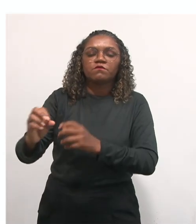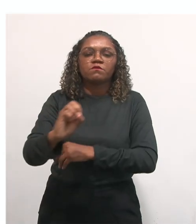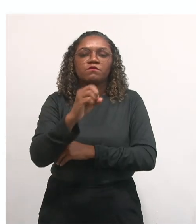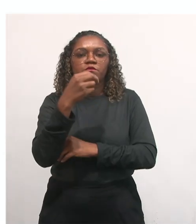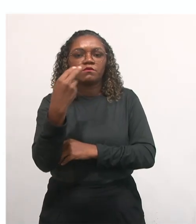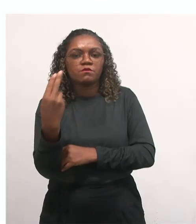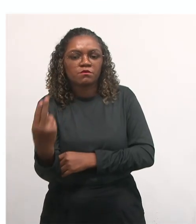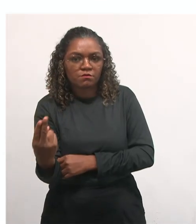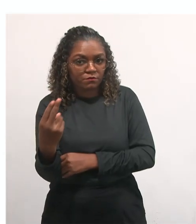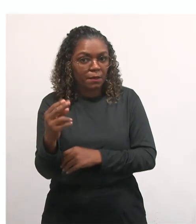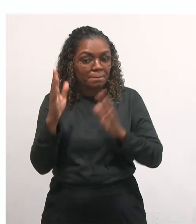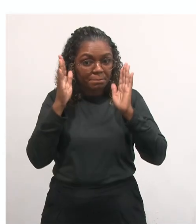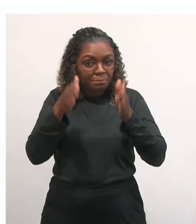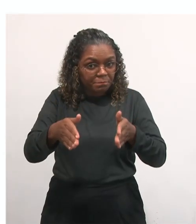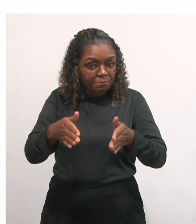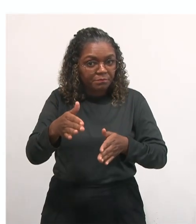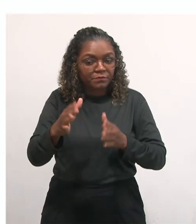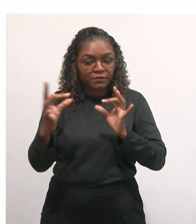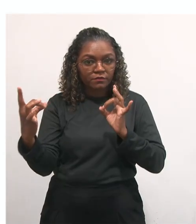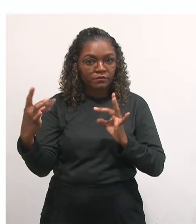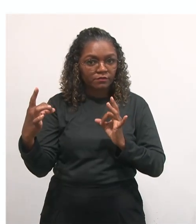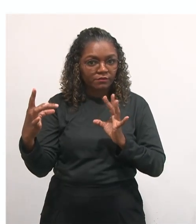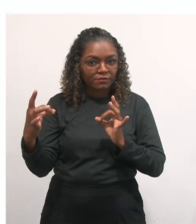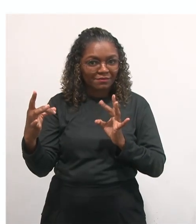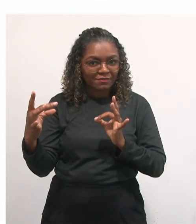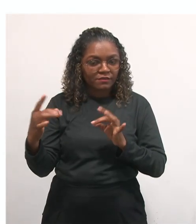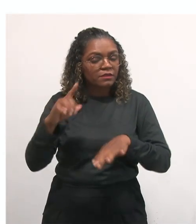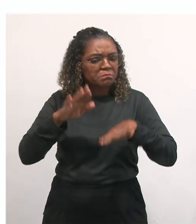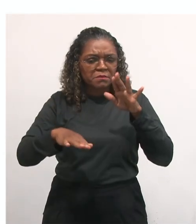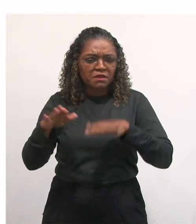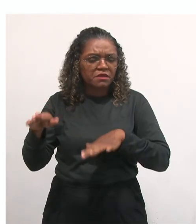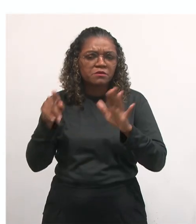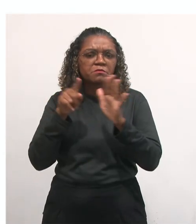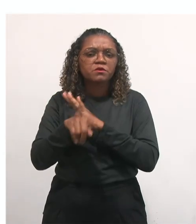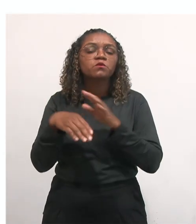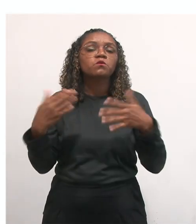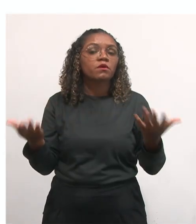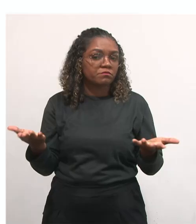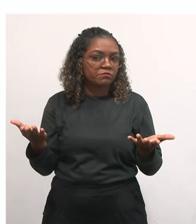for de qualidade do atendimento. Depende muito do que você está perguntando. Tem que ter uma pergunta